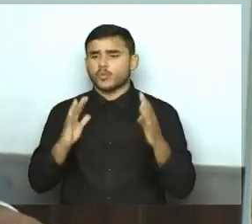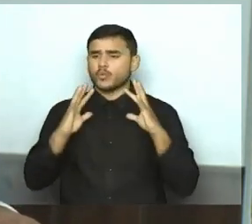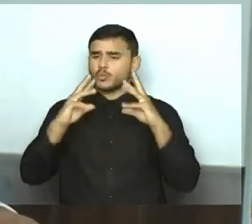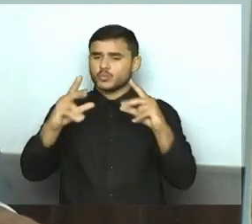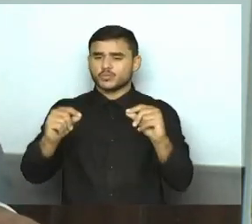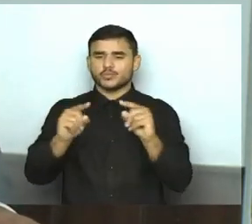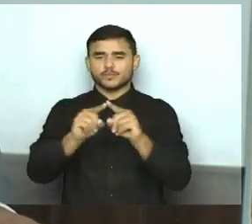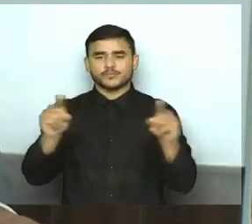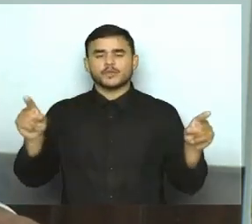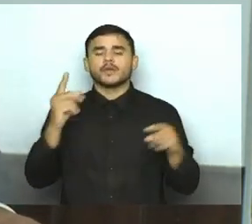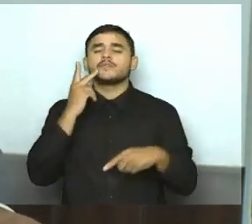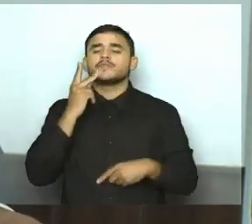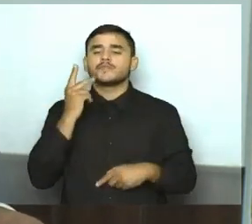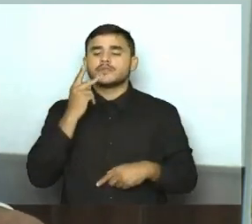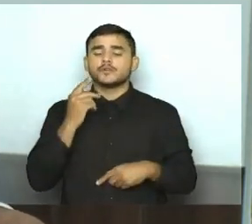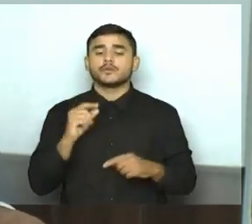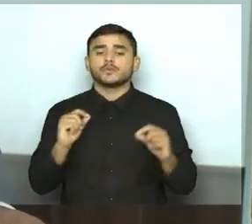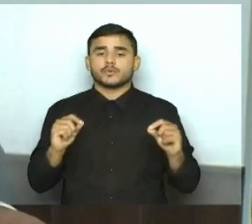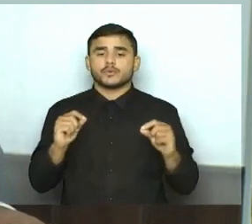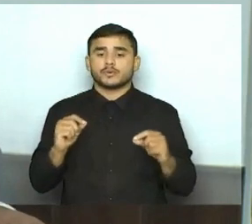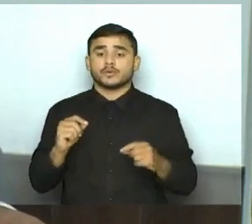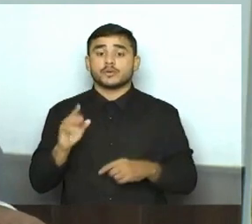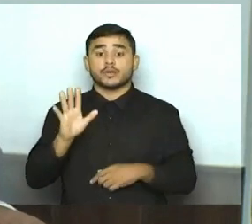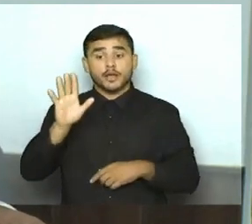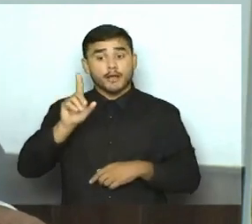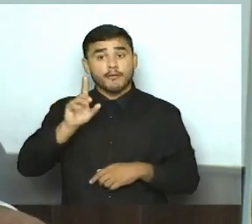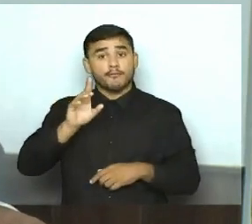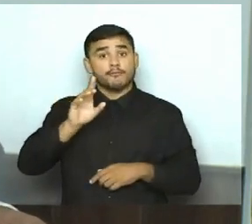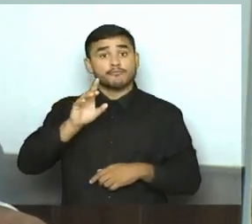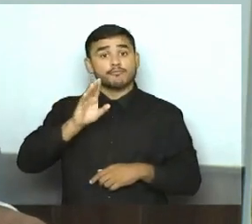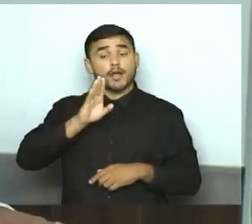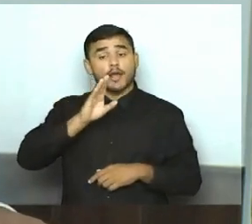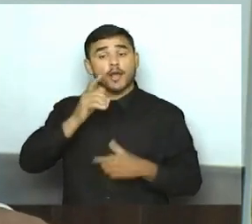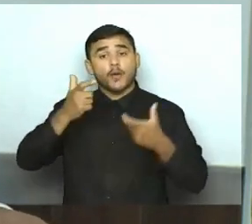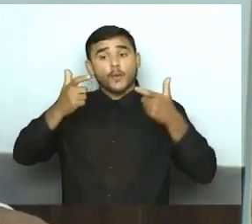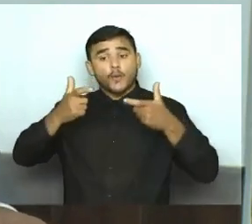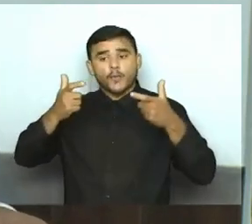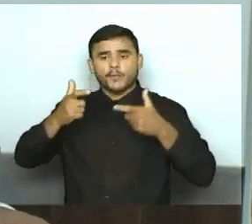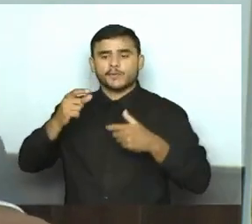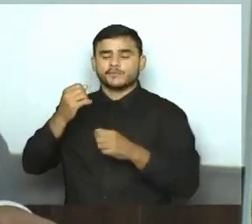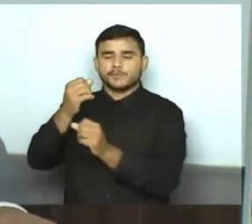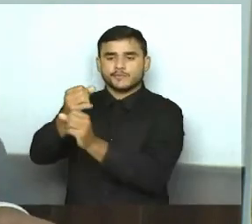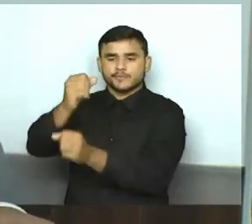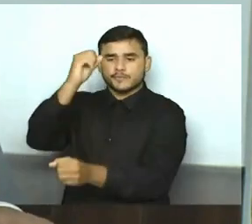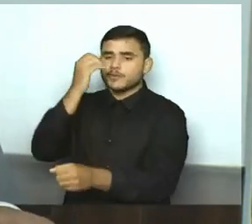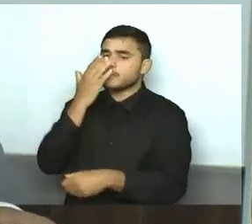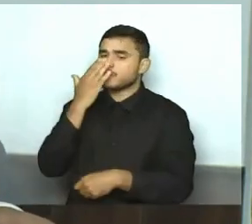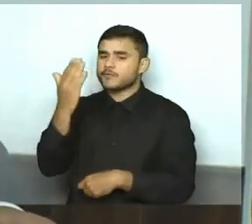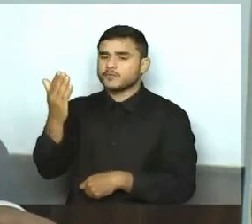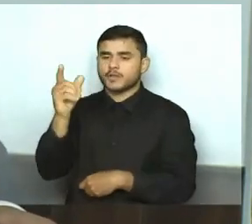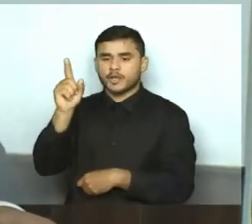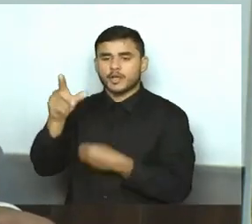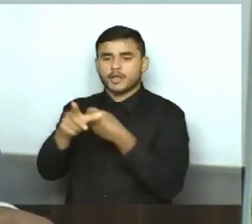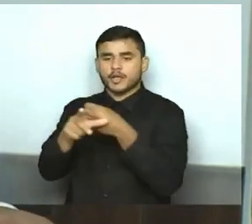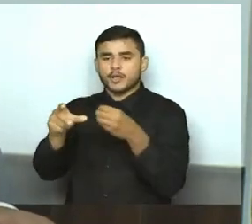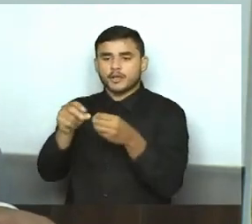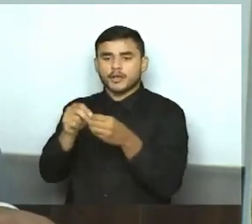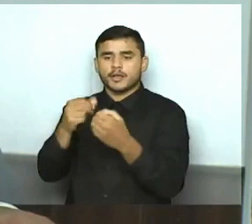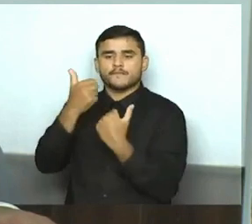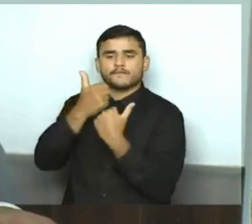os vereadores a estarem logo mais na Praia de Iracema, às 16 horas, em frente ao gabinete do